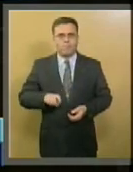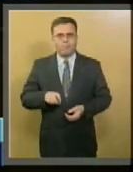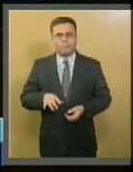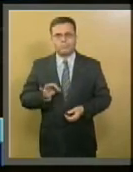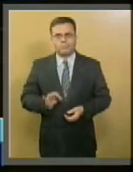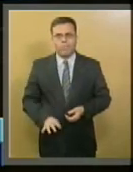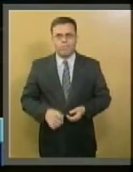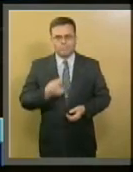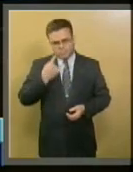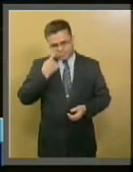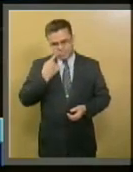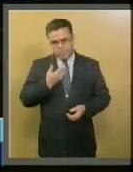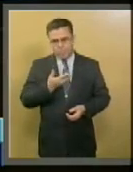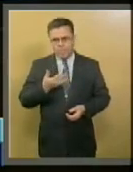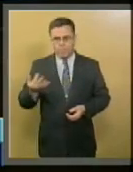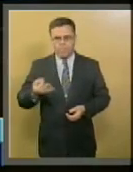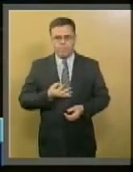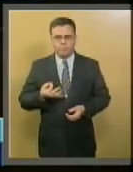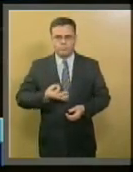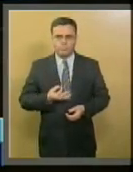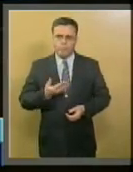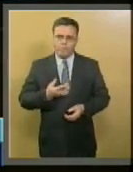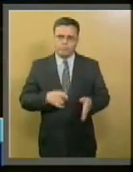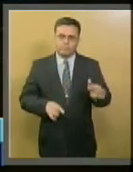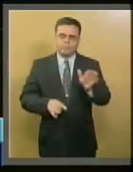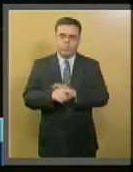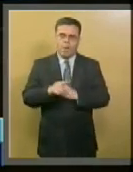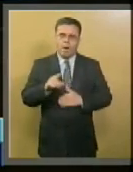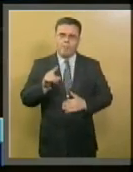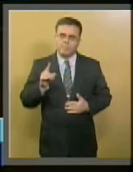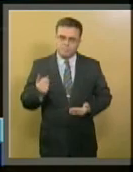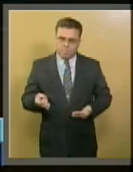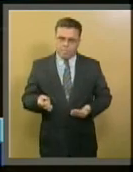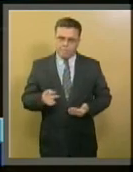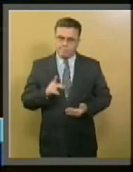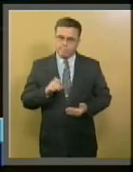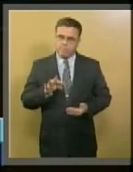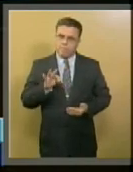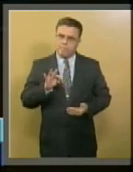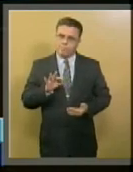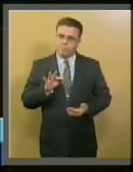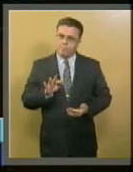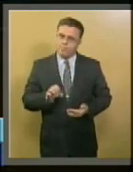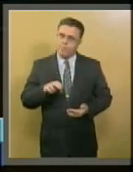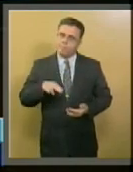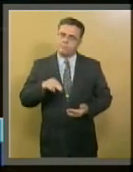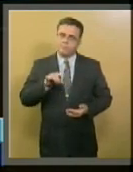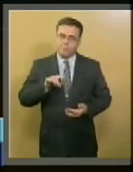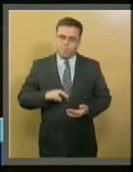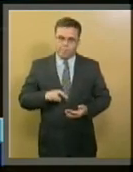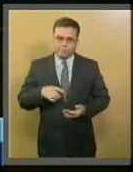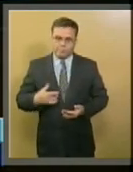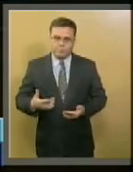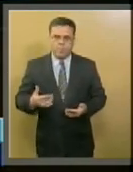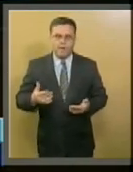Isso é prata da casa. Pergunta aos senhores, qual convênio o Estado ou alguma prefeitura tem para